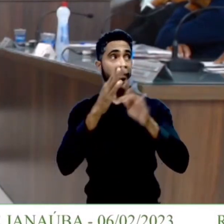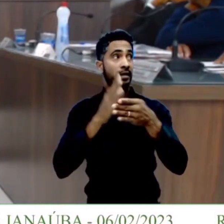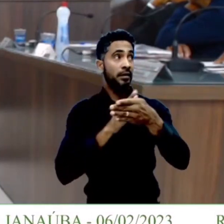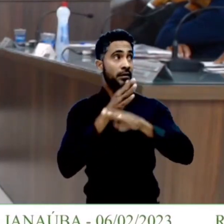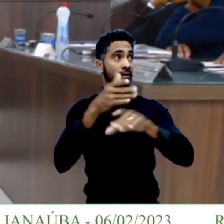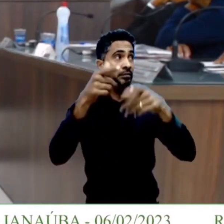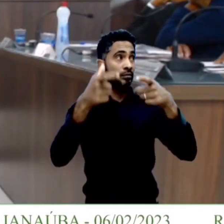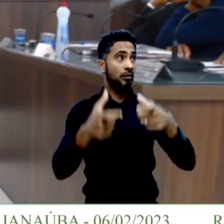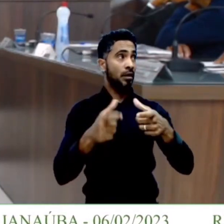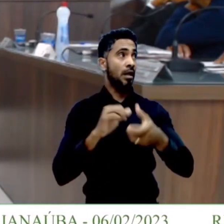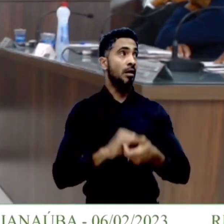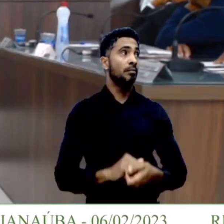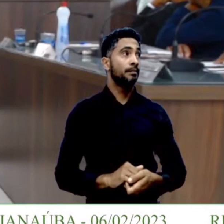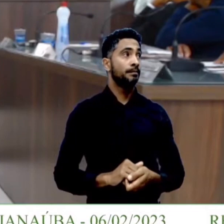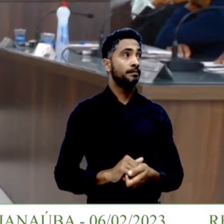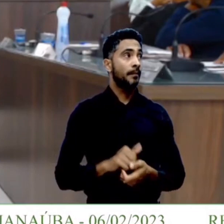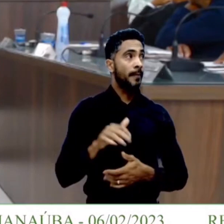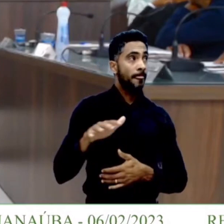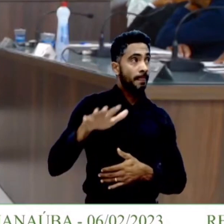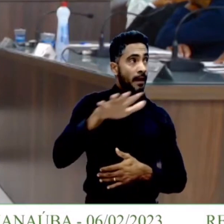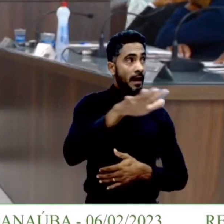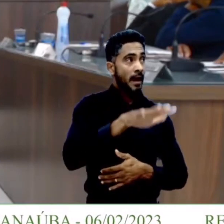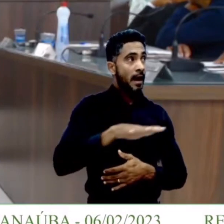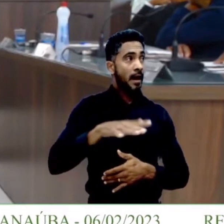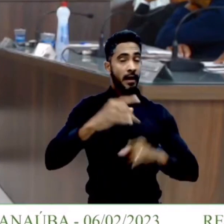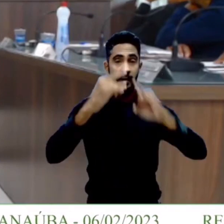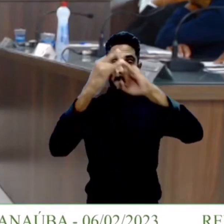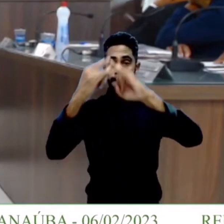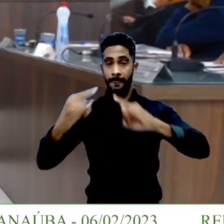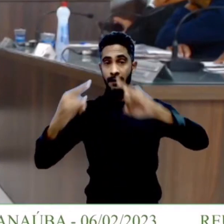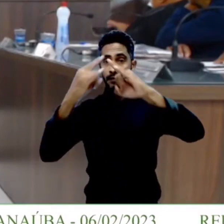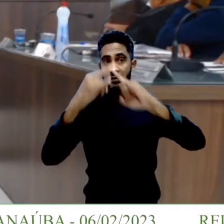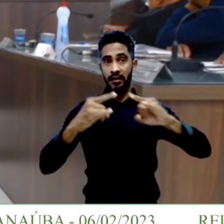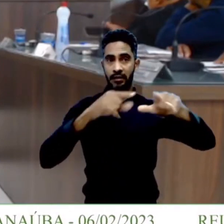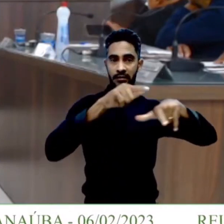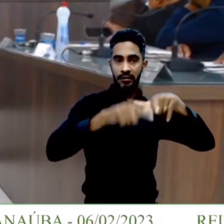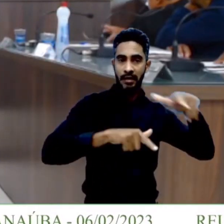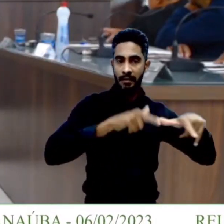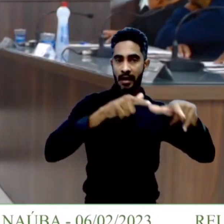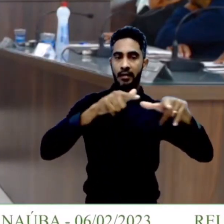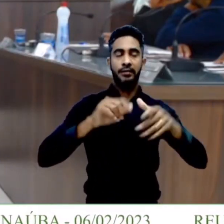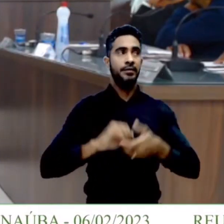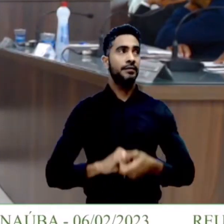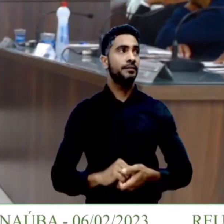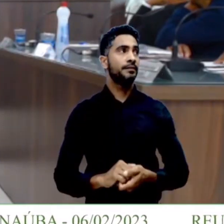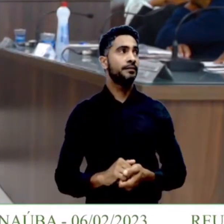Net. Aqui a área de estande que a gente faz o nosso trabalho através dos parceiros.